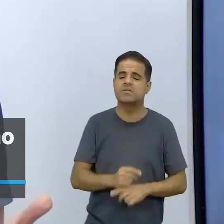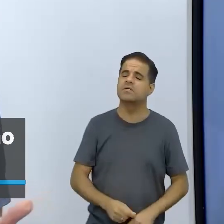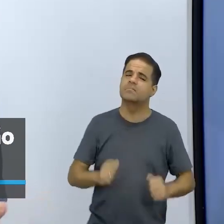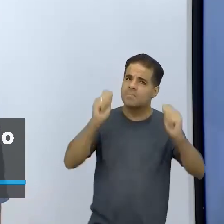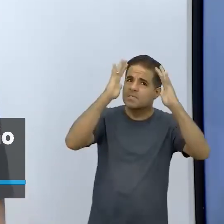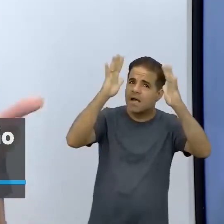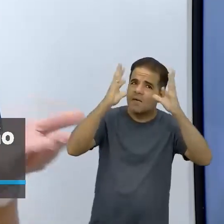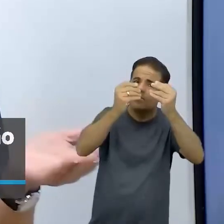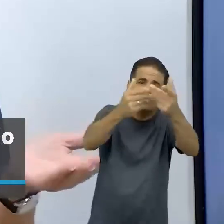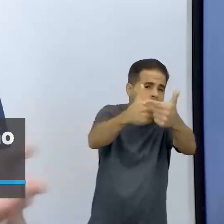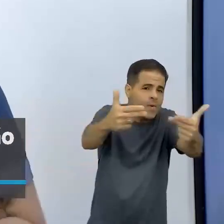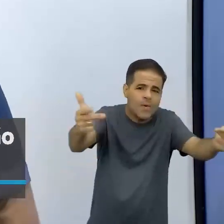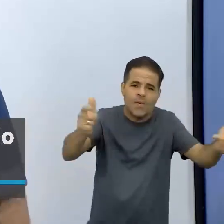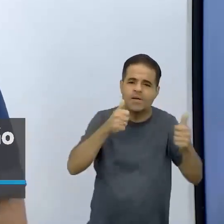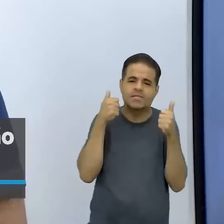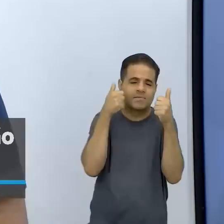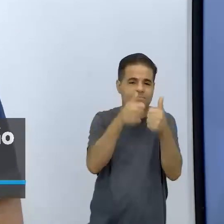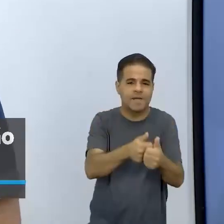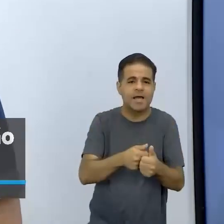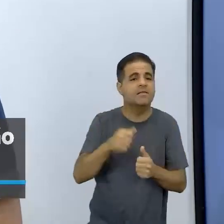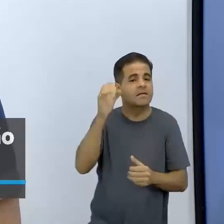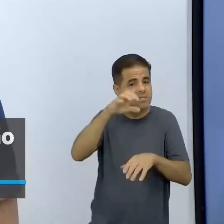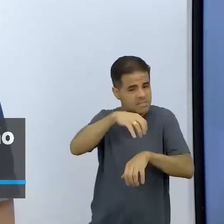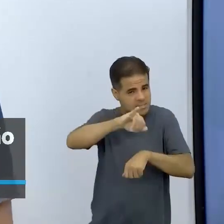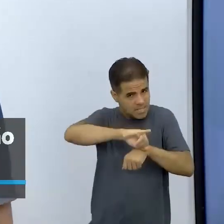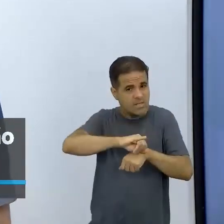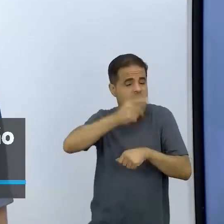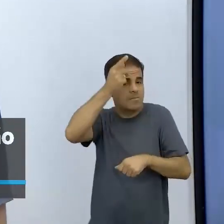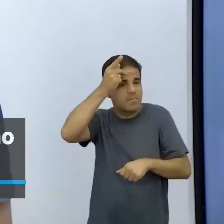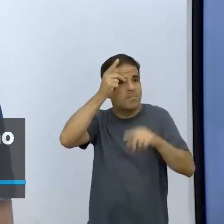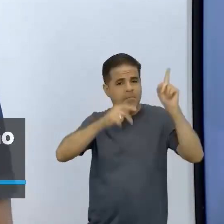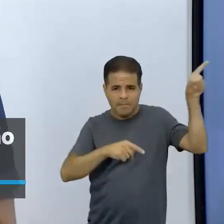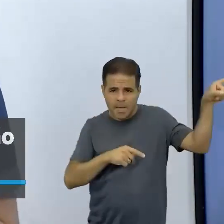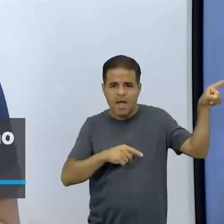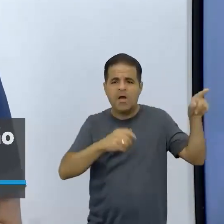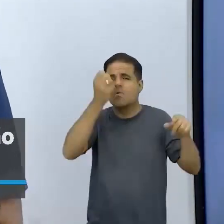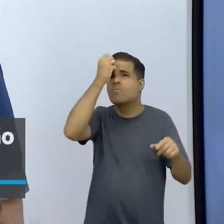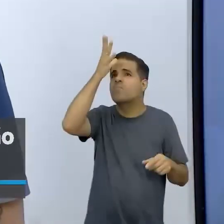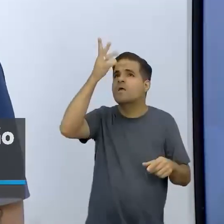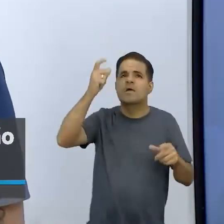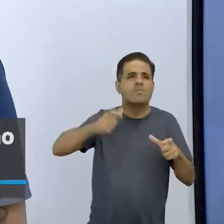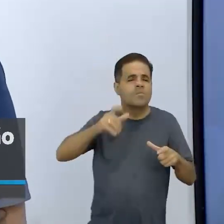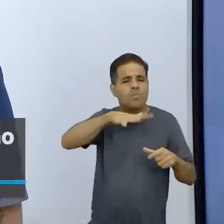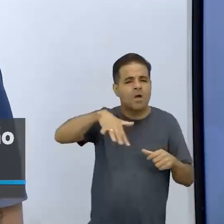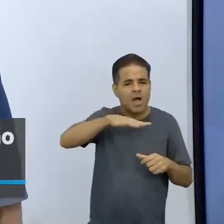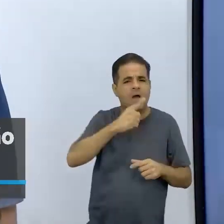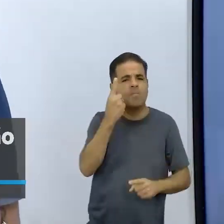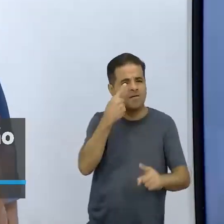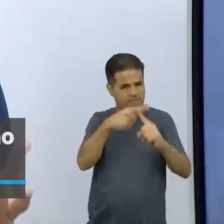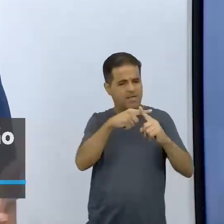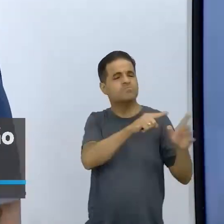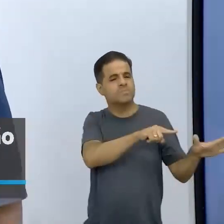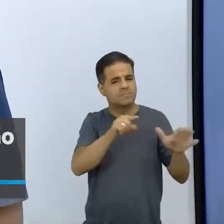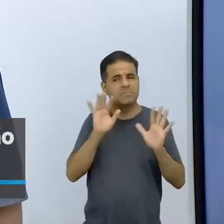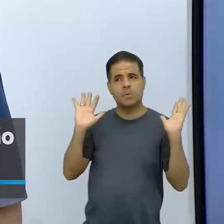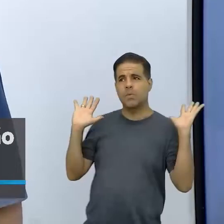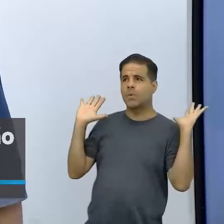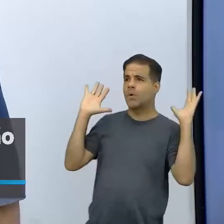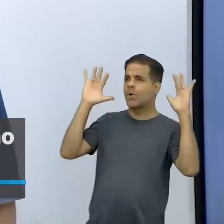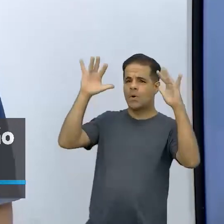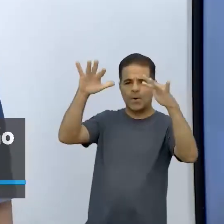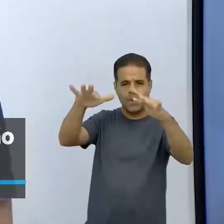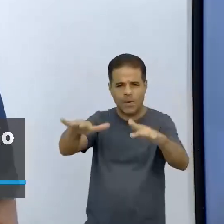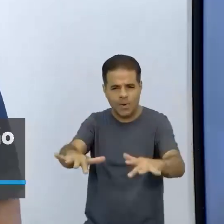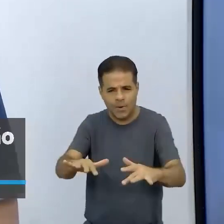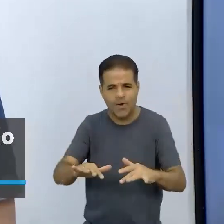muita gente. Aqui pertinho, no centro de São Paulo, tem um espaço ali que eu não vou me lembrar agora. Mas acho que é uma vez por semana o pessoal se reúne ali